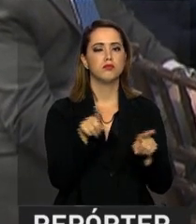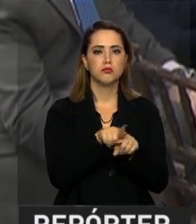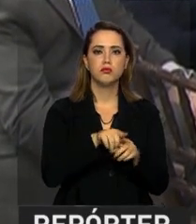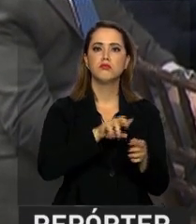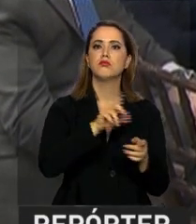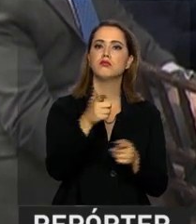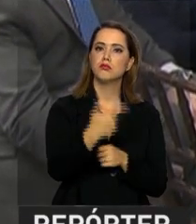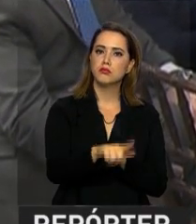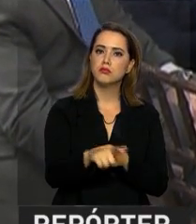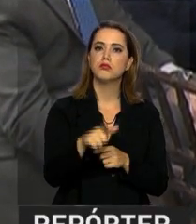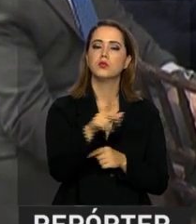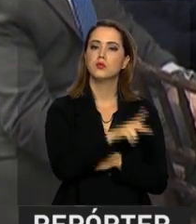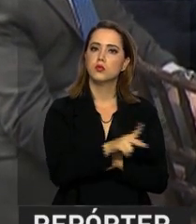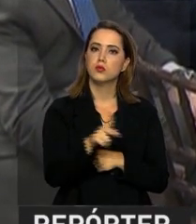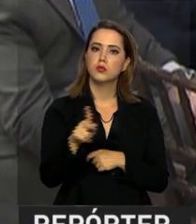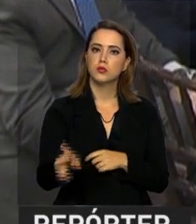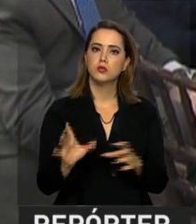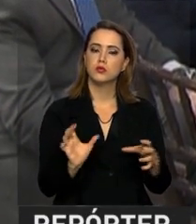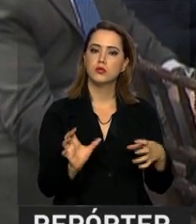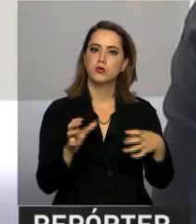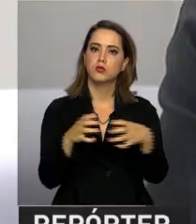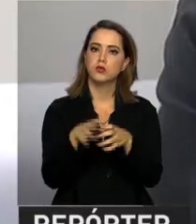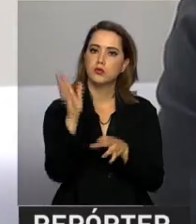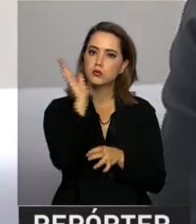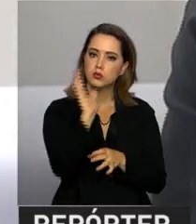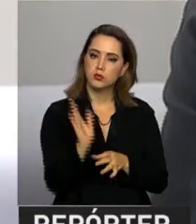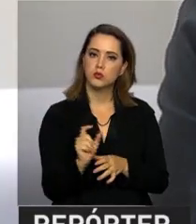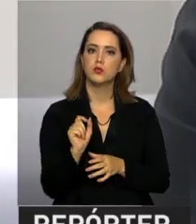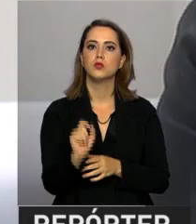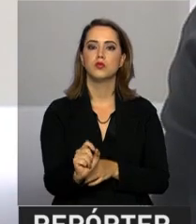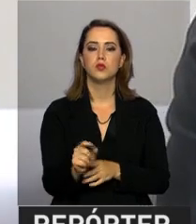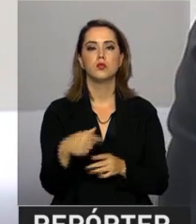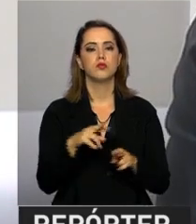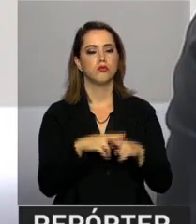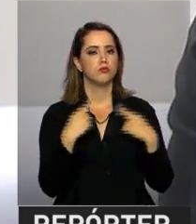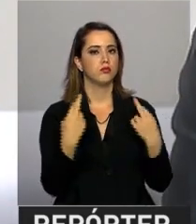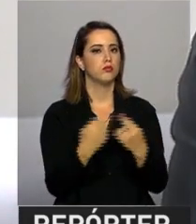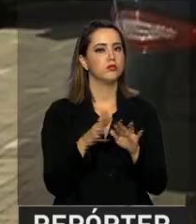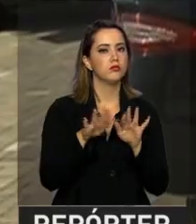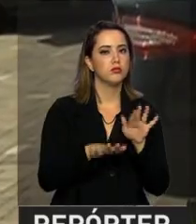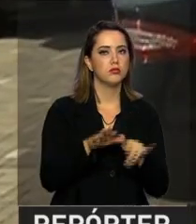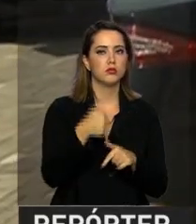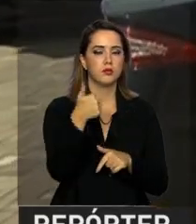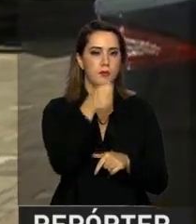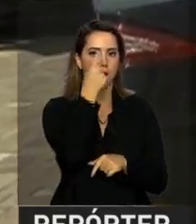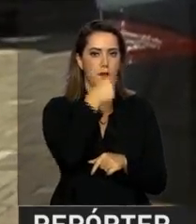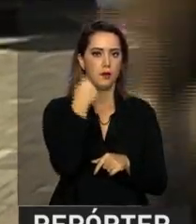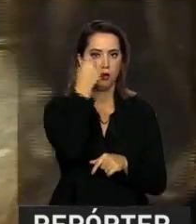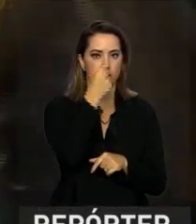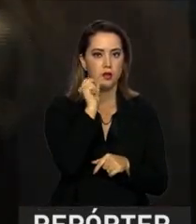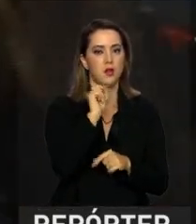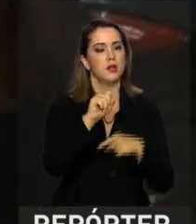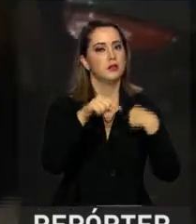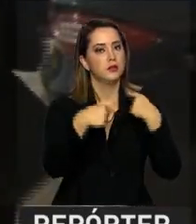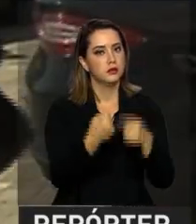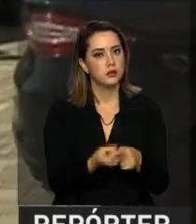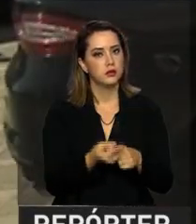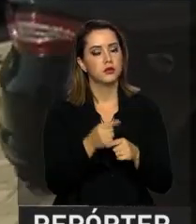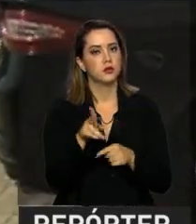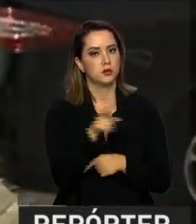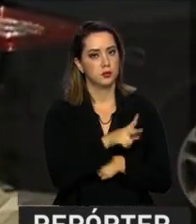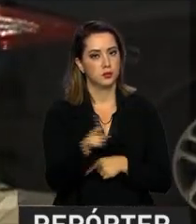nuzman o presidente do comitê Olímpico brasileiro a reunião durou em torno de 1 hora e depois Michel Temer e as